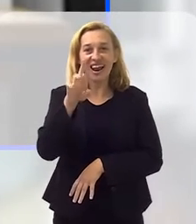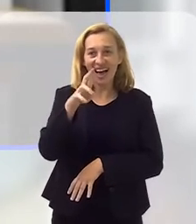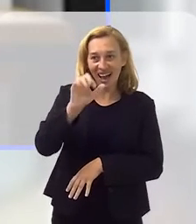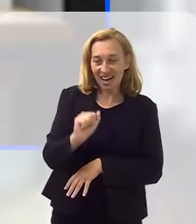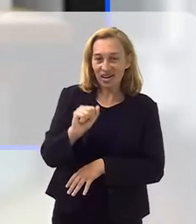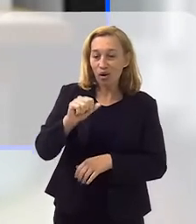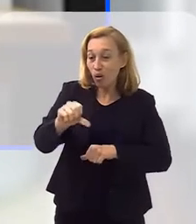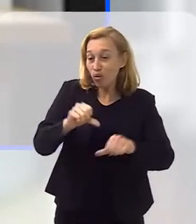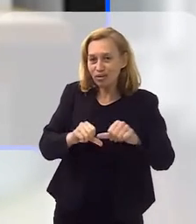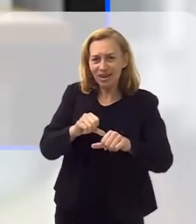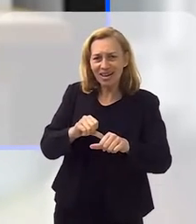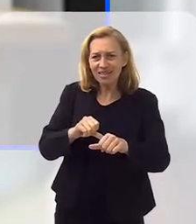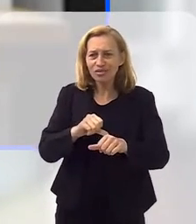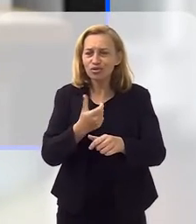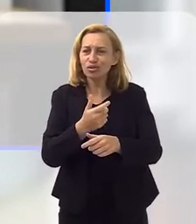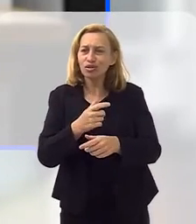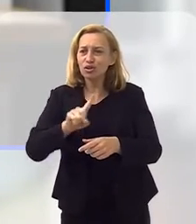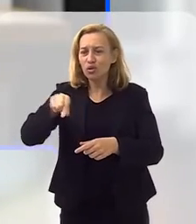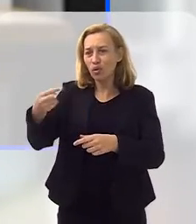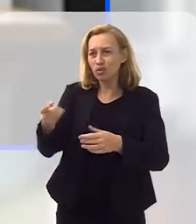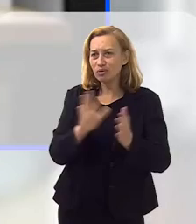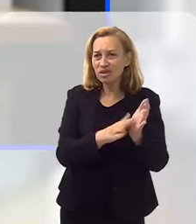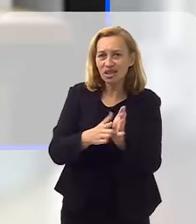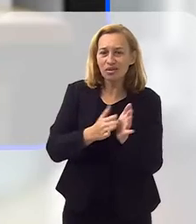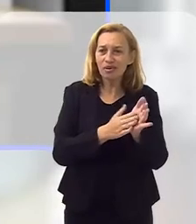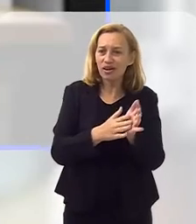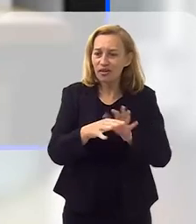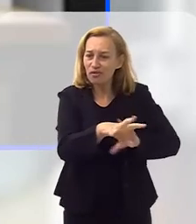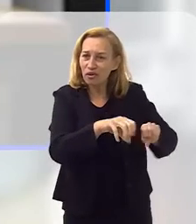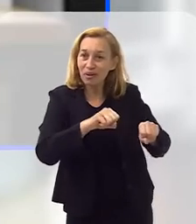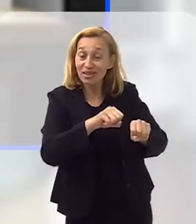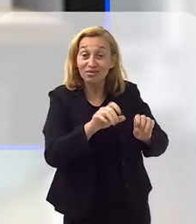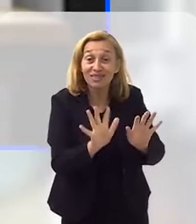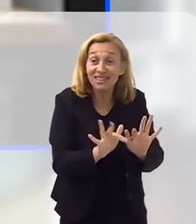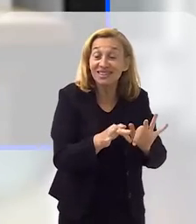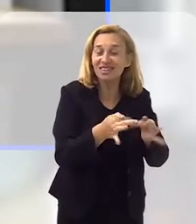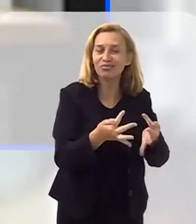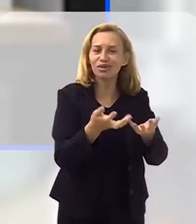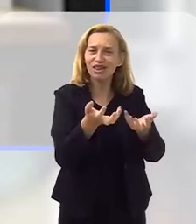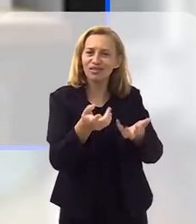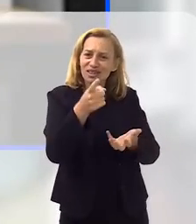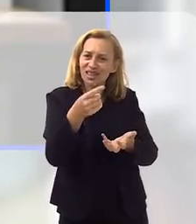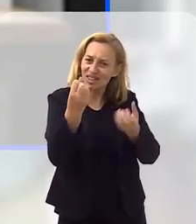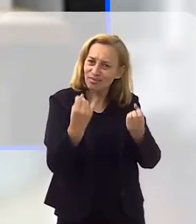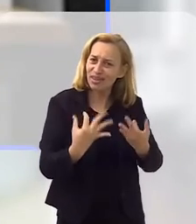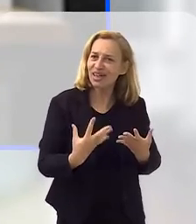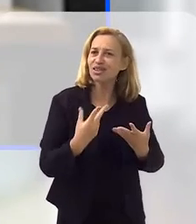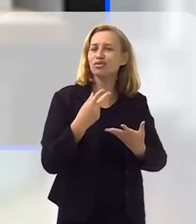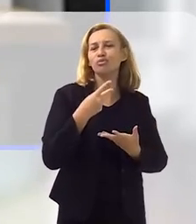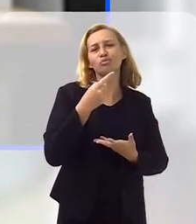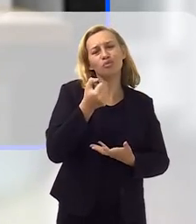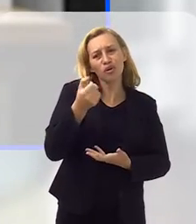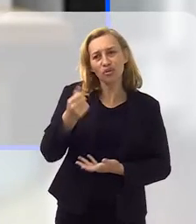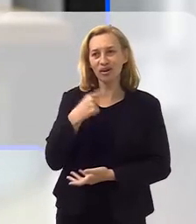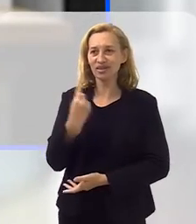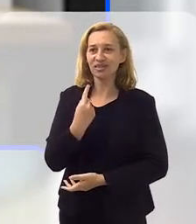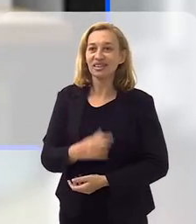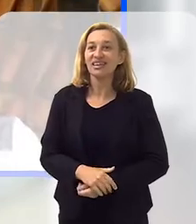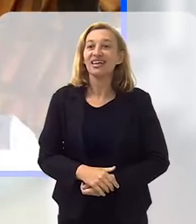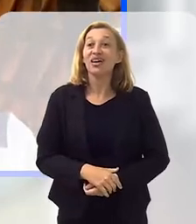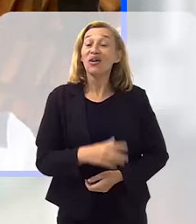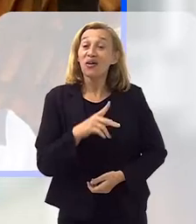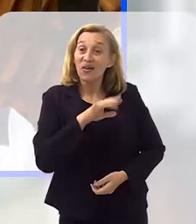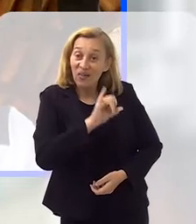contrário da maioria dos sambistas, né, foi uma formação erudita. Queria que você contasse um pouquinho dessa história para